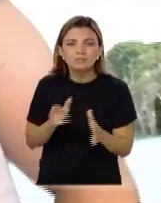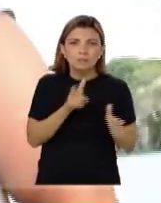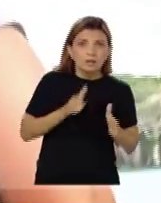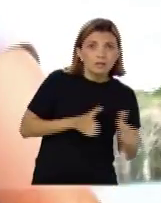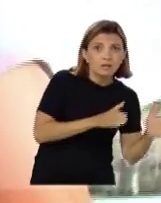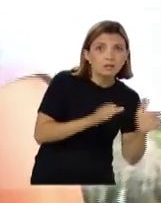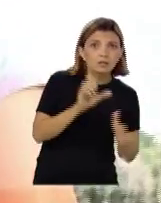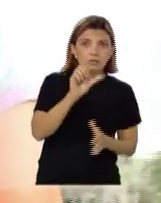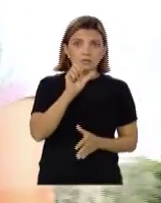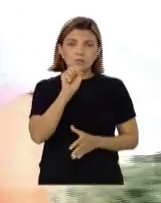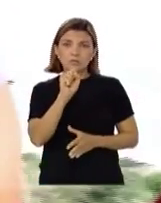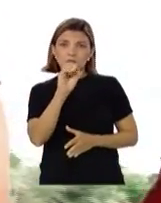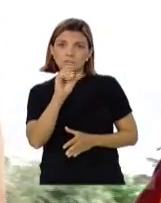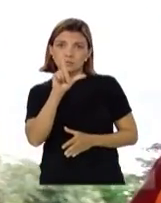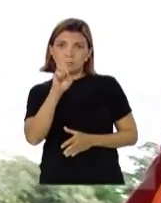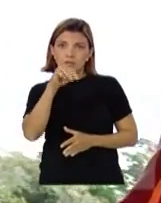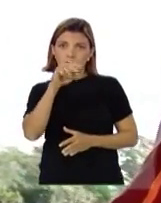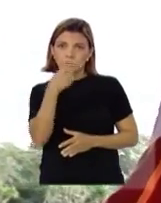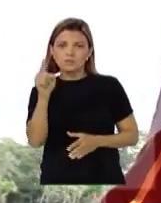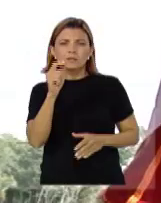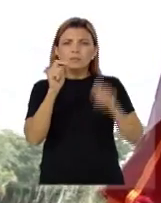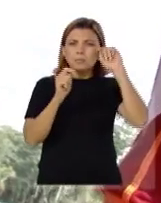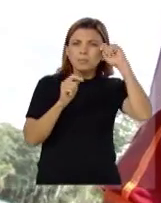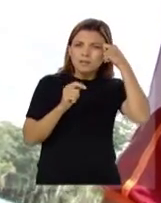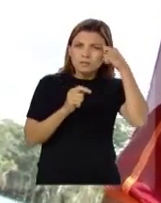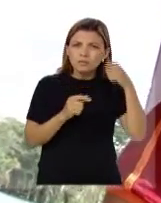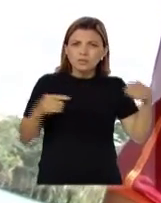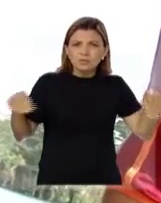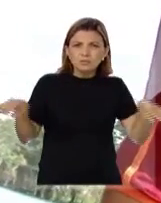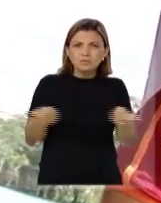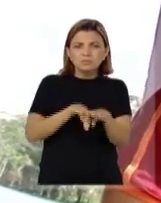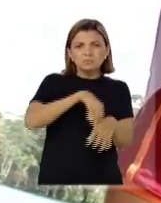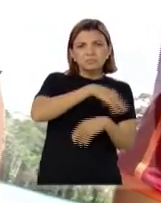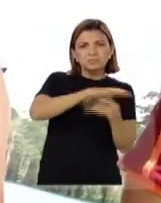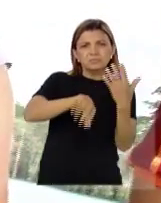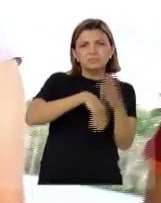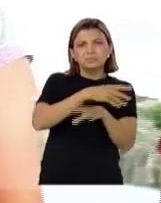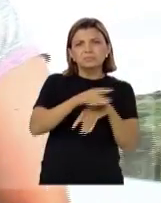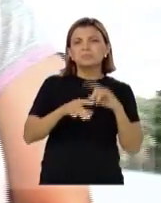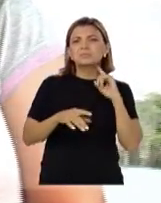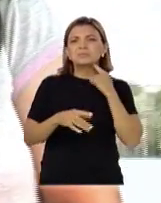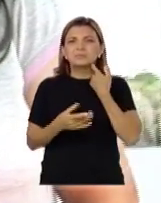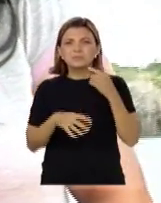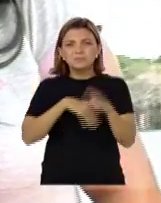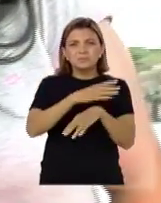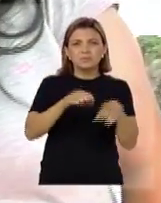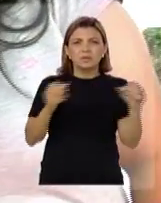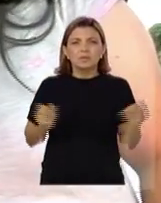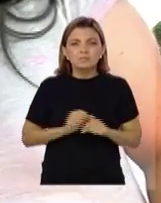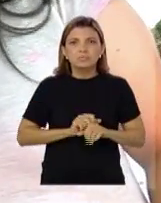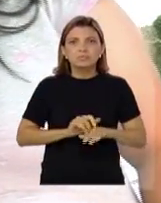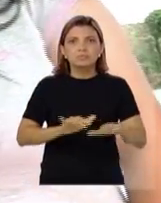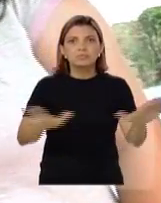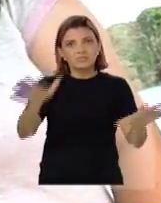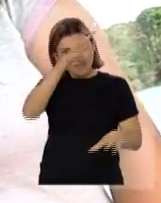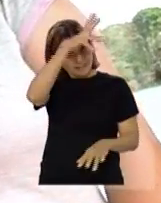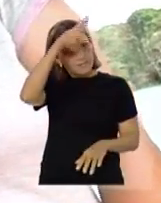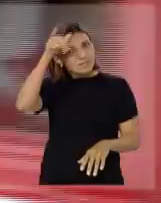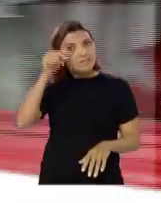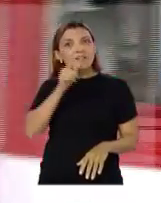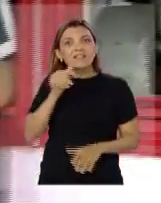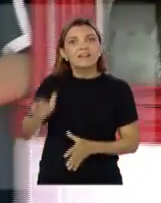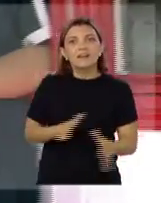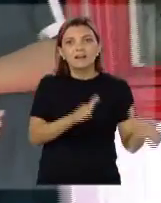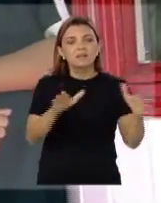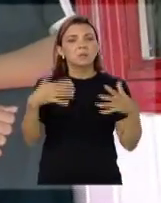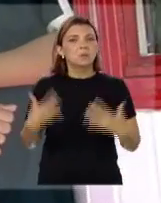É um espetáculo lindo de se ver. É quando as águas negras do Rio Negro se misturam com as águas barrentas do Rio Solimões e formam o Rio